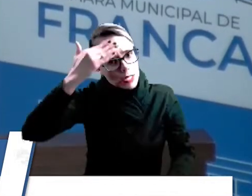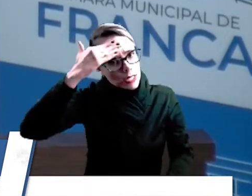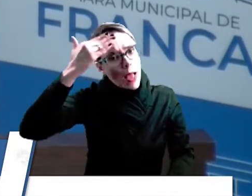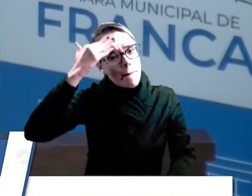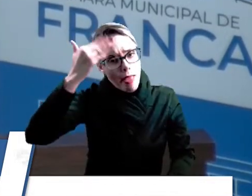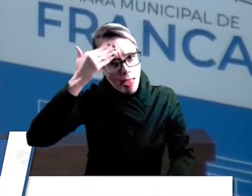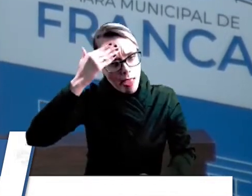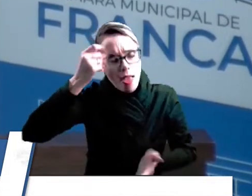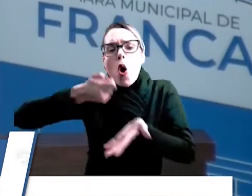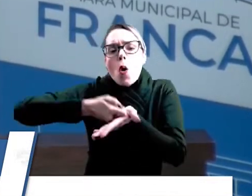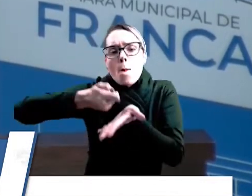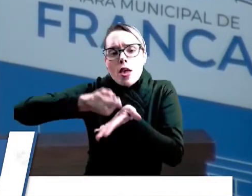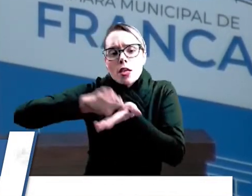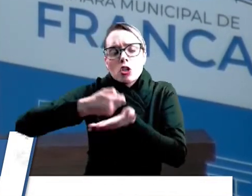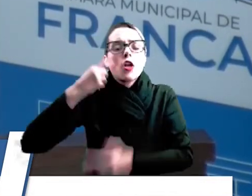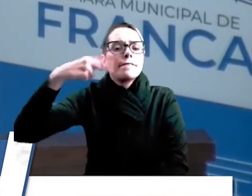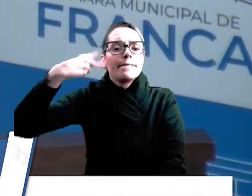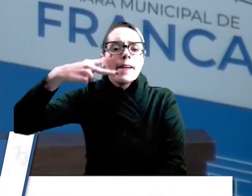conhecer